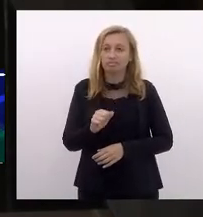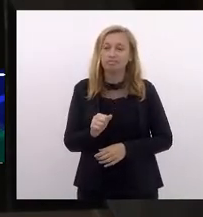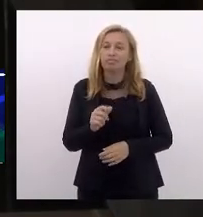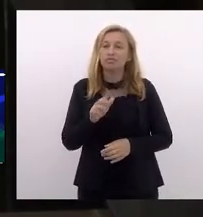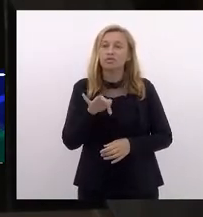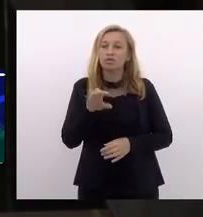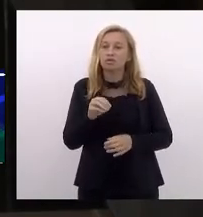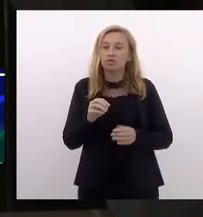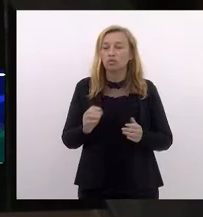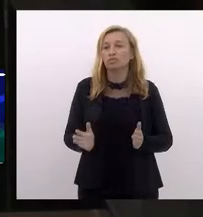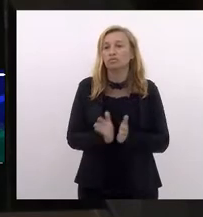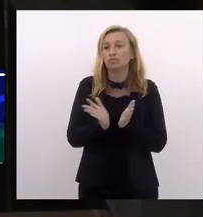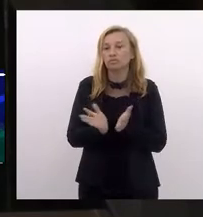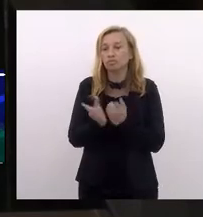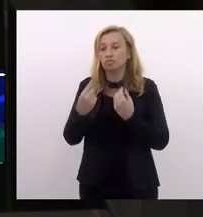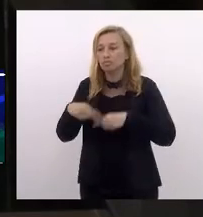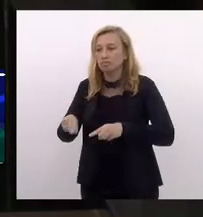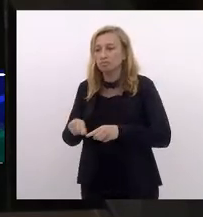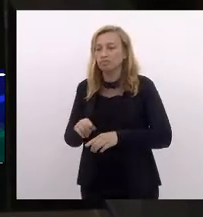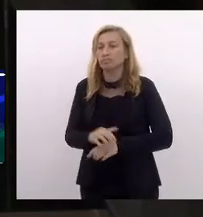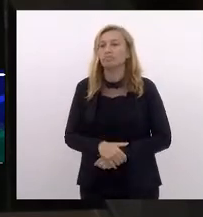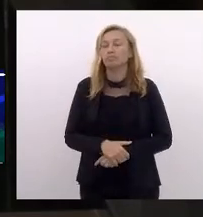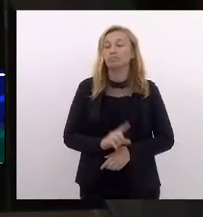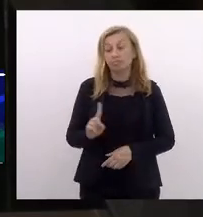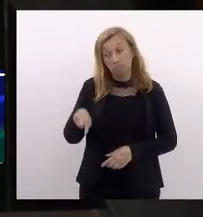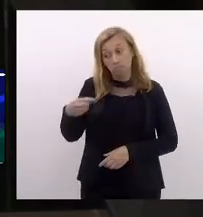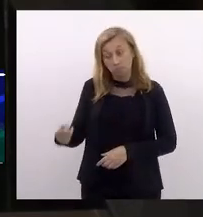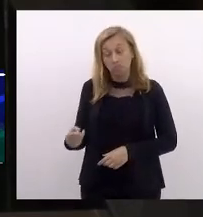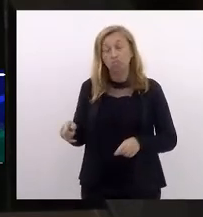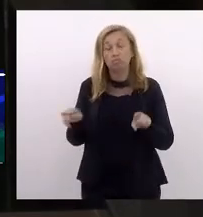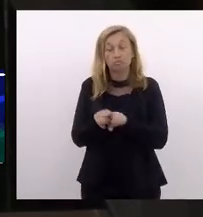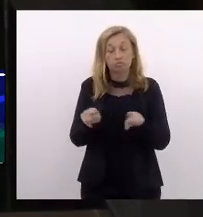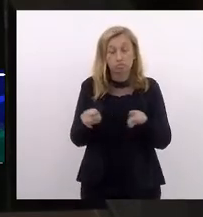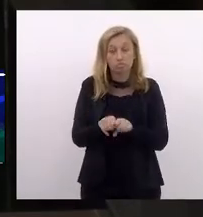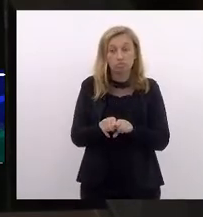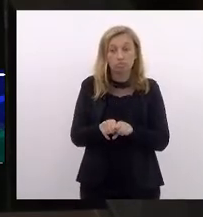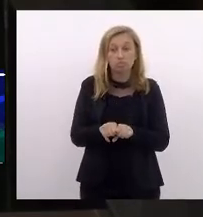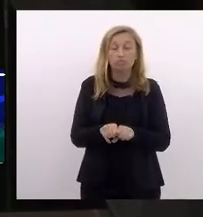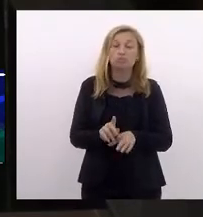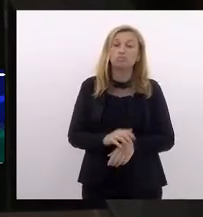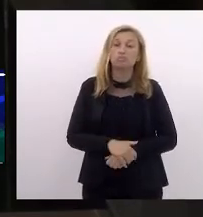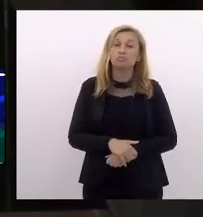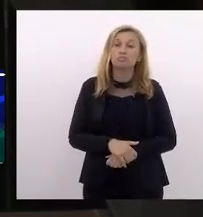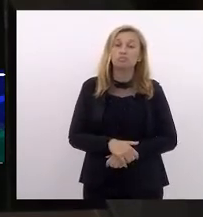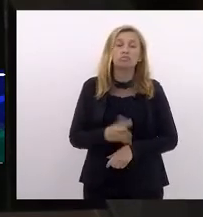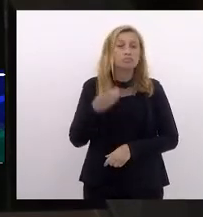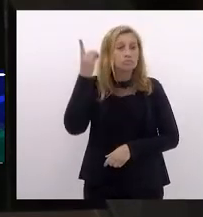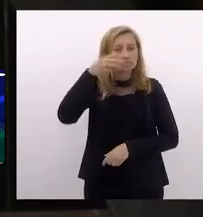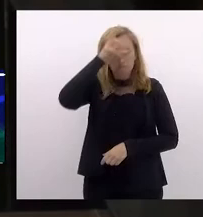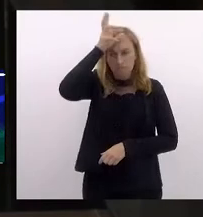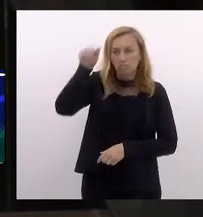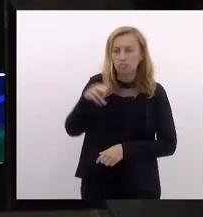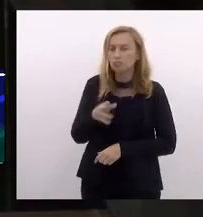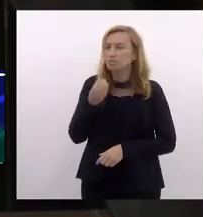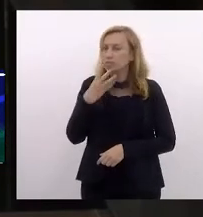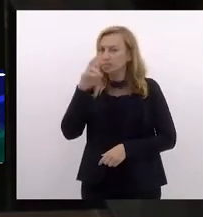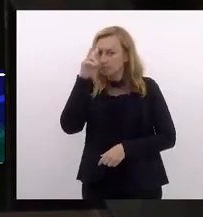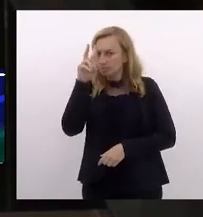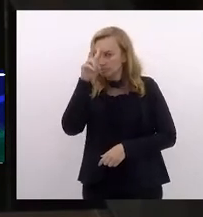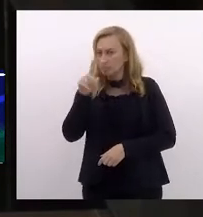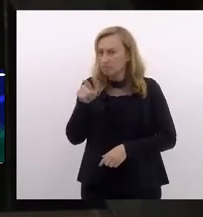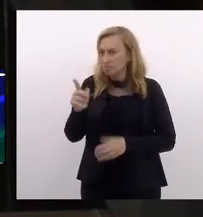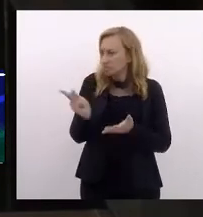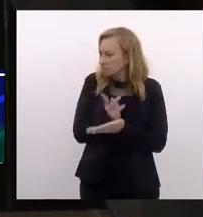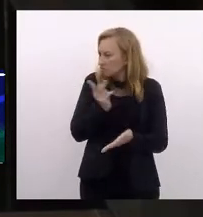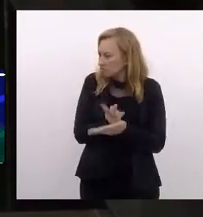do fundo Estadual de combate à pobreza outra crítica que vem sendo feito aliás depois da tia já bom lembrar que essas